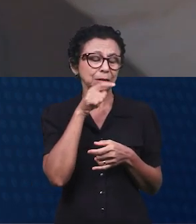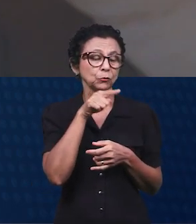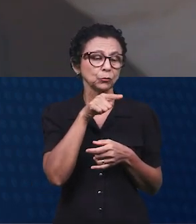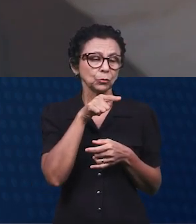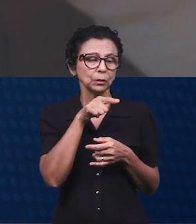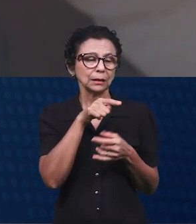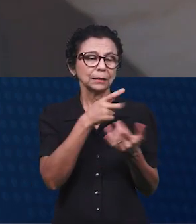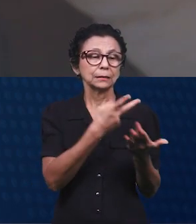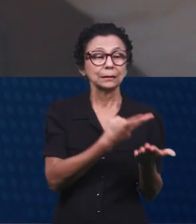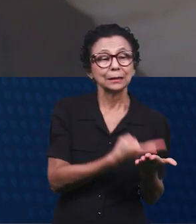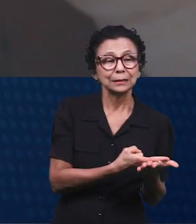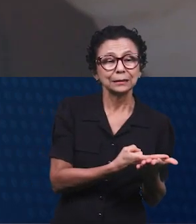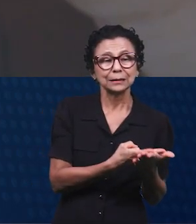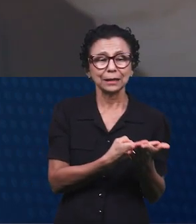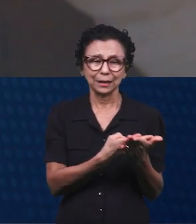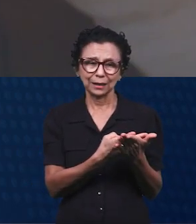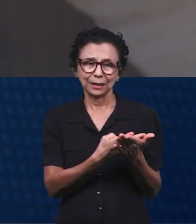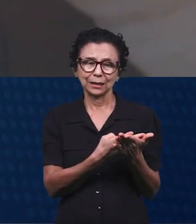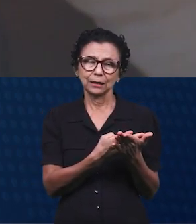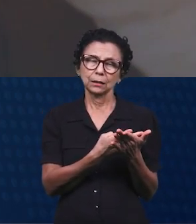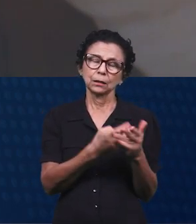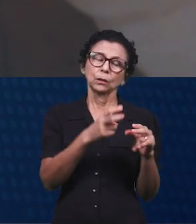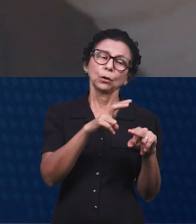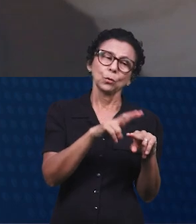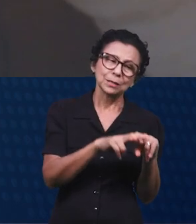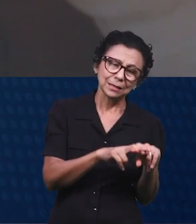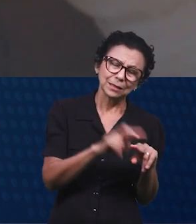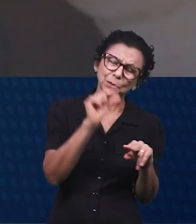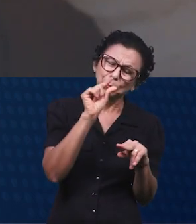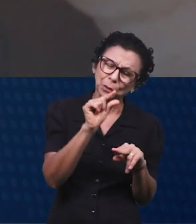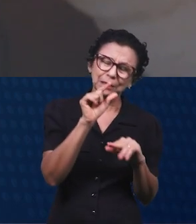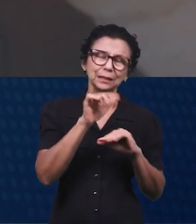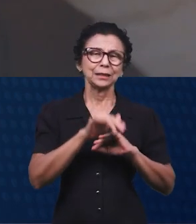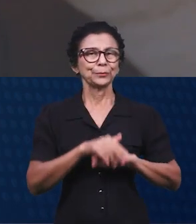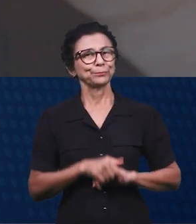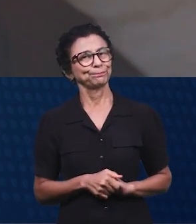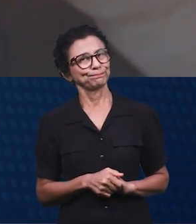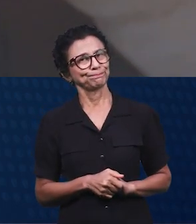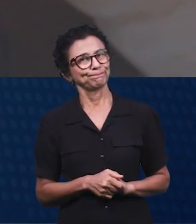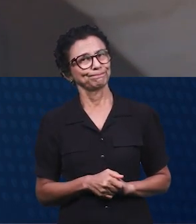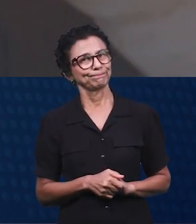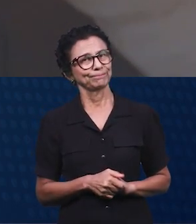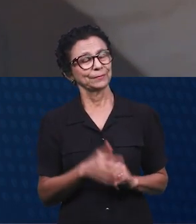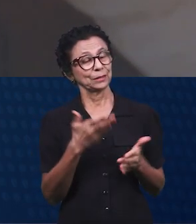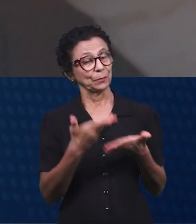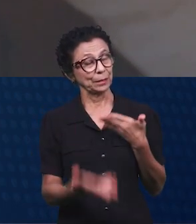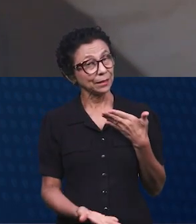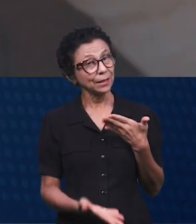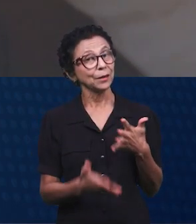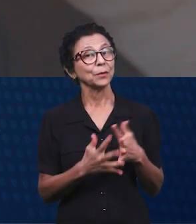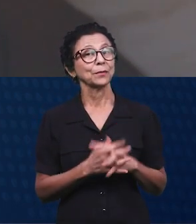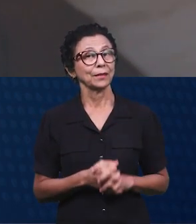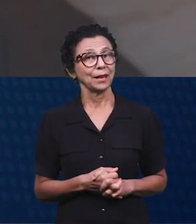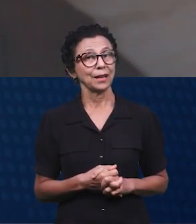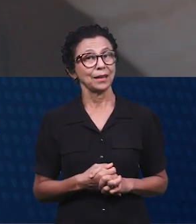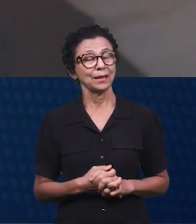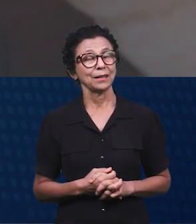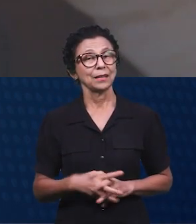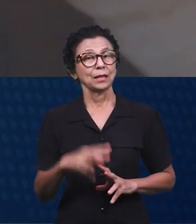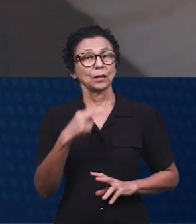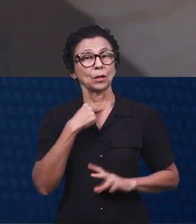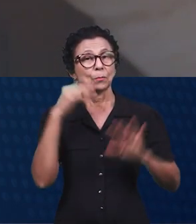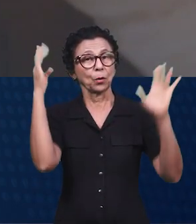pouquinho, né, quando vê o estudo já não rendeu bem. Então, às vezes, em casa, a gente tem muitas distrações. Então, a gente